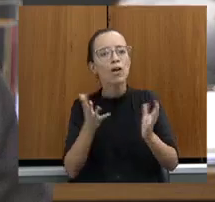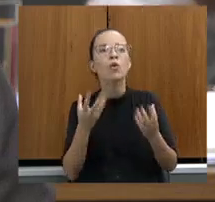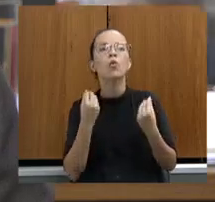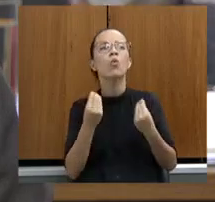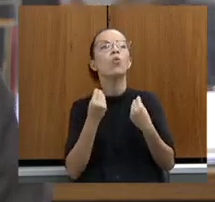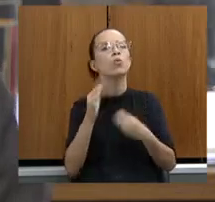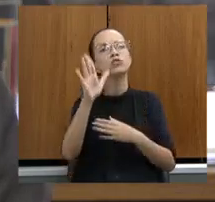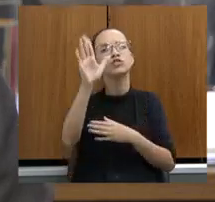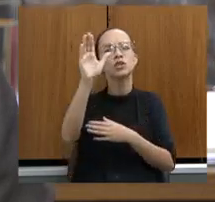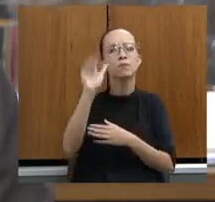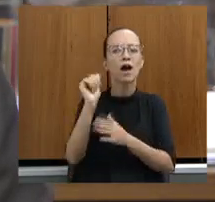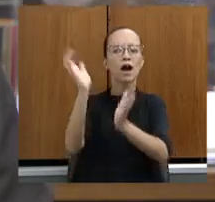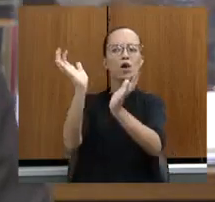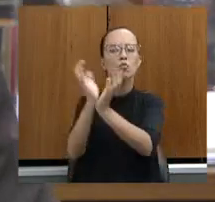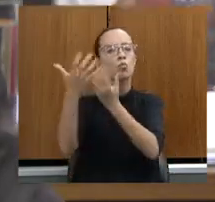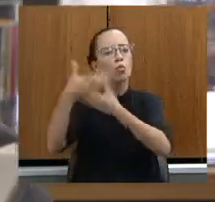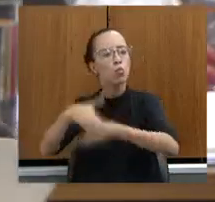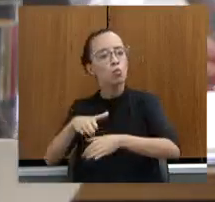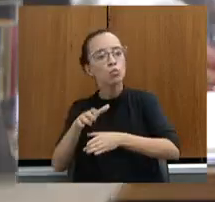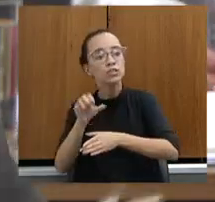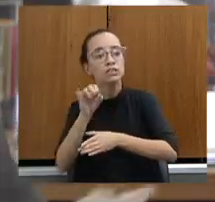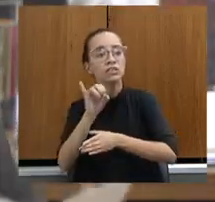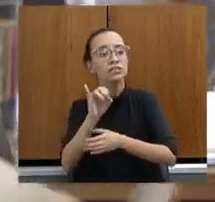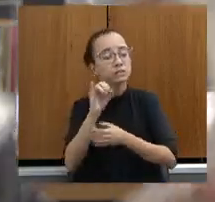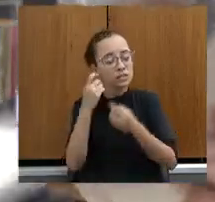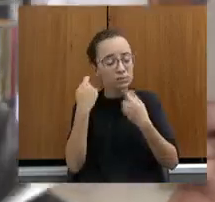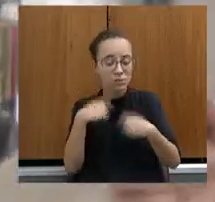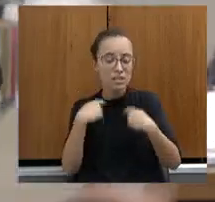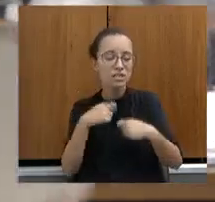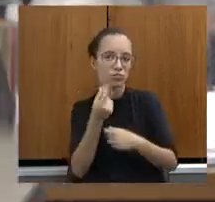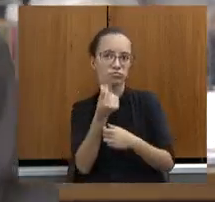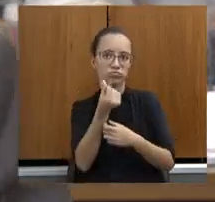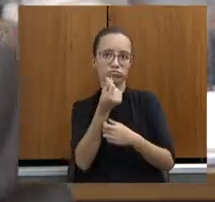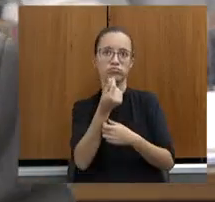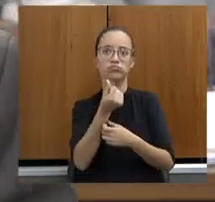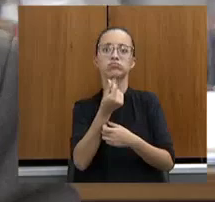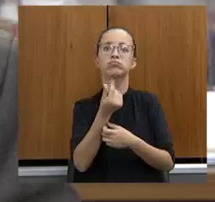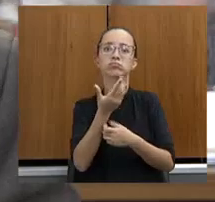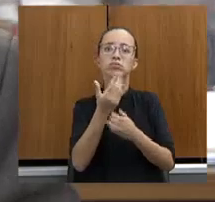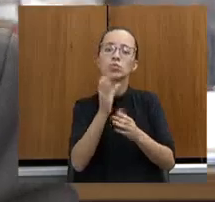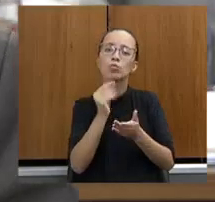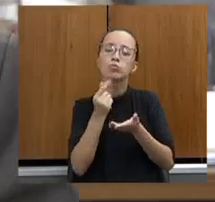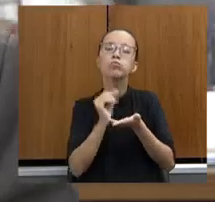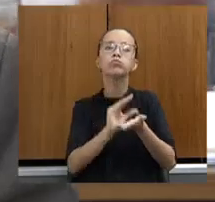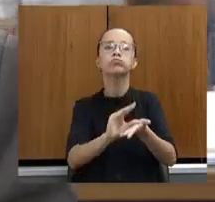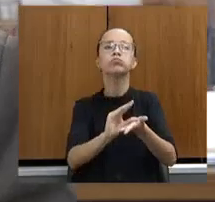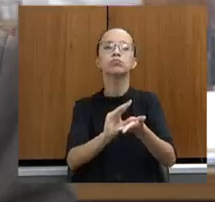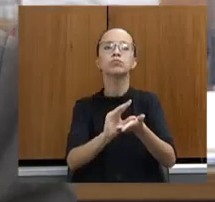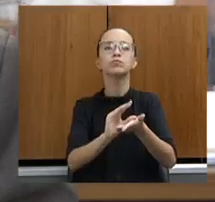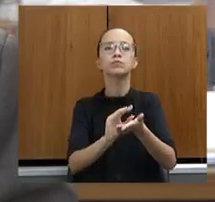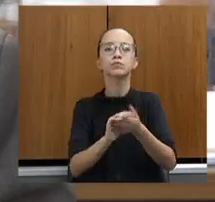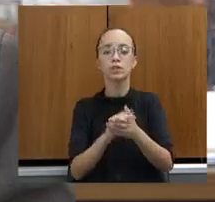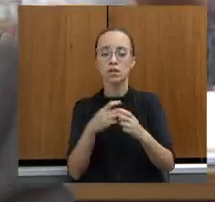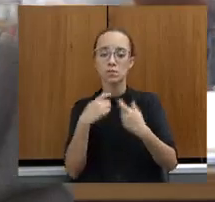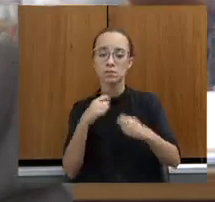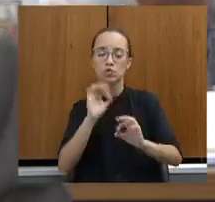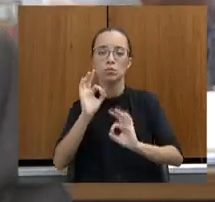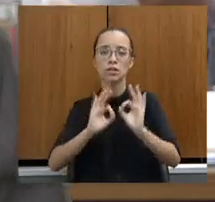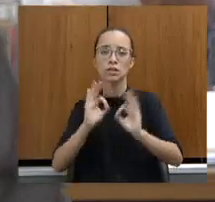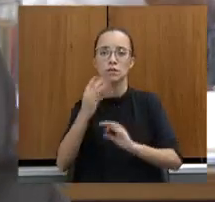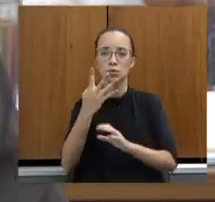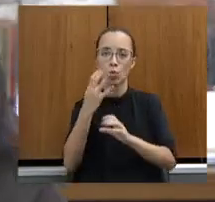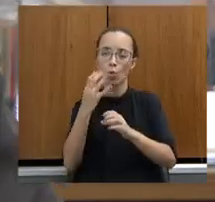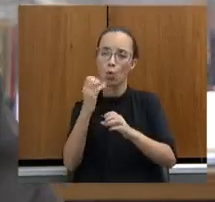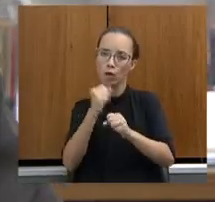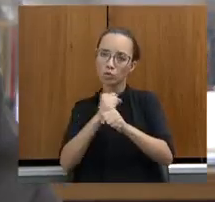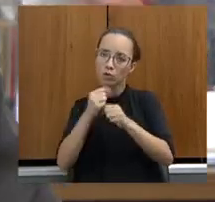chame excedente não há o nosso concurso e obviamente que haja um planejamento a quatro anos que assim fica melhor a gente tratar o tema